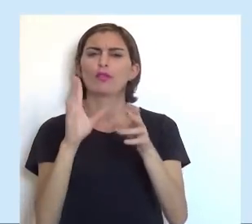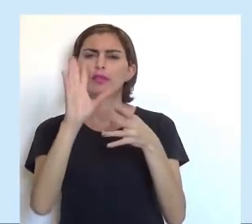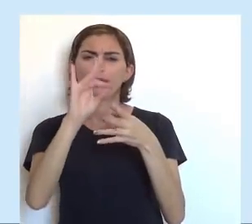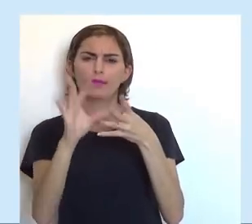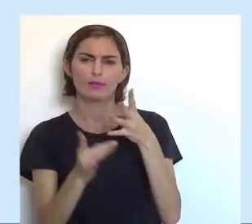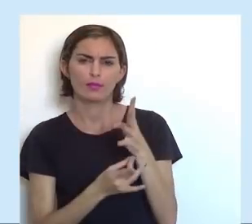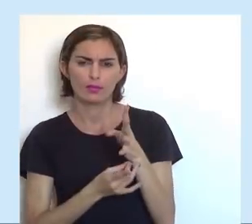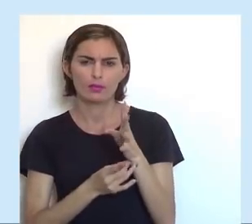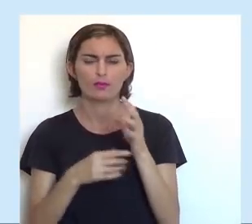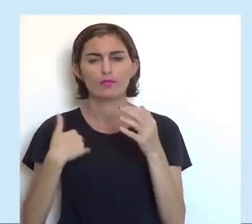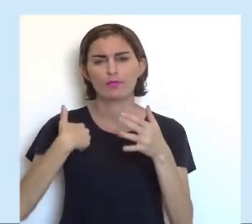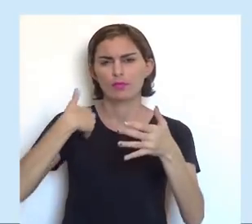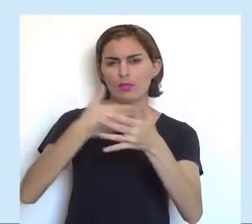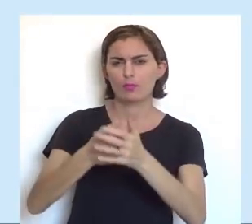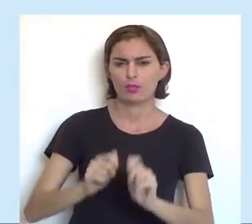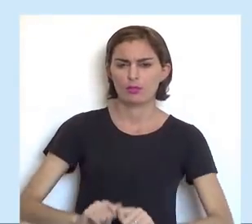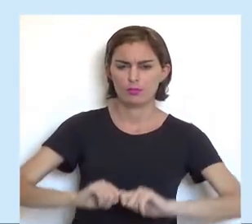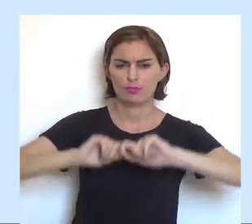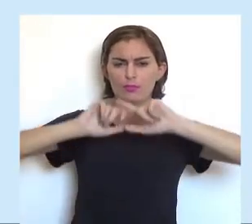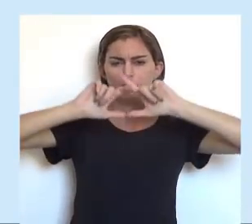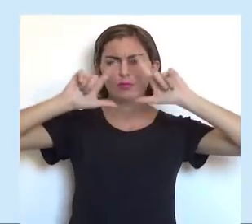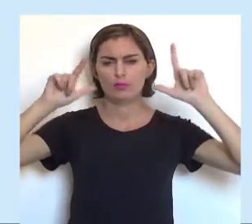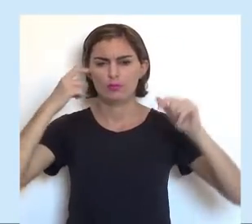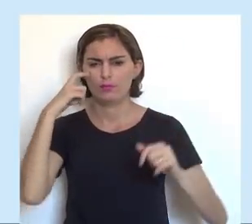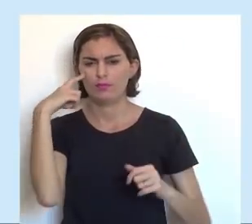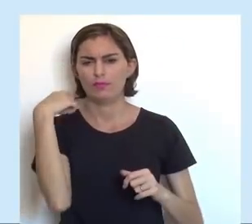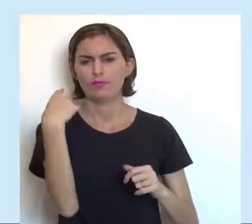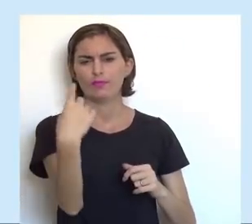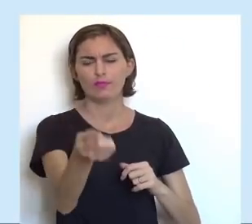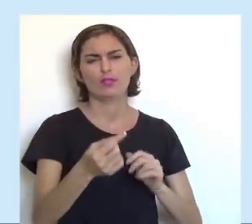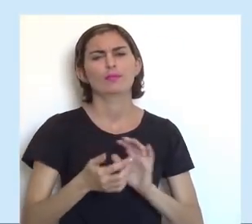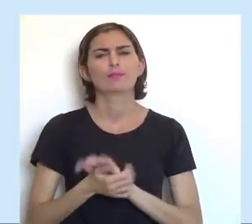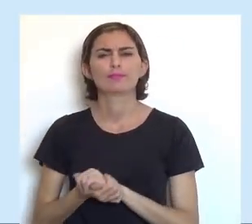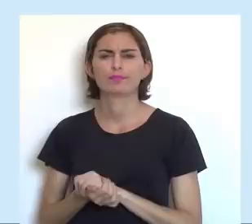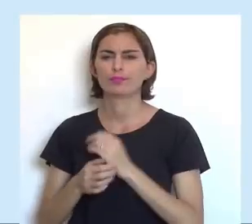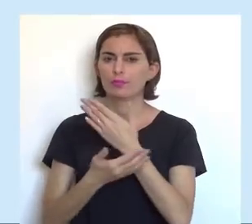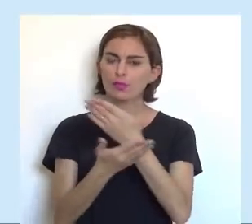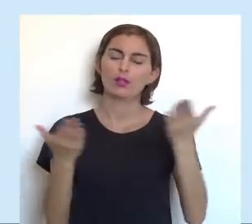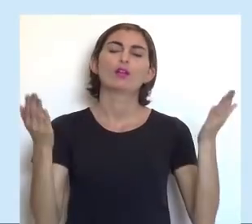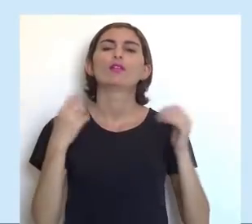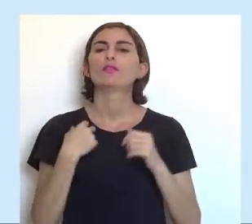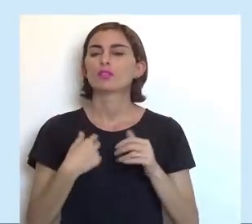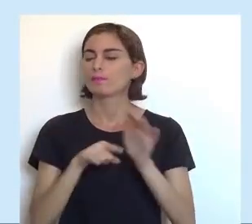esses detalhes. Vamos para o próximo slide. Olha, vejam só,